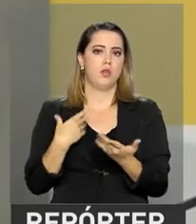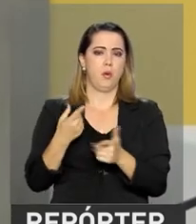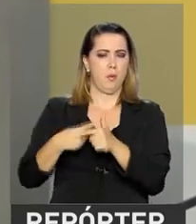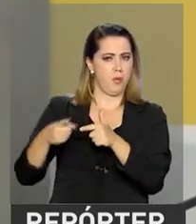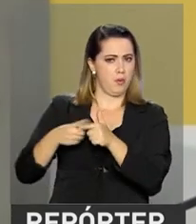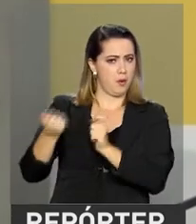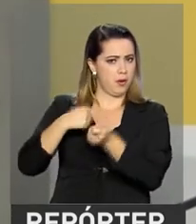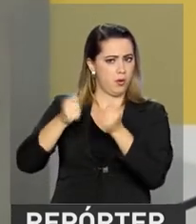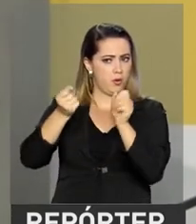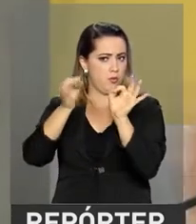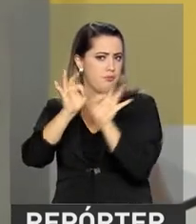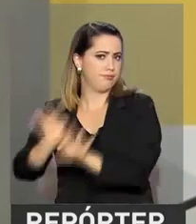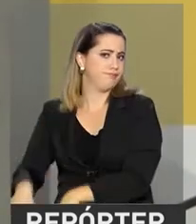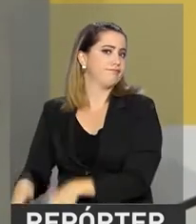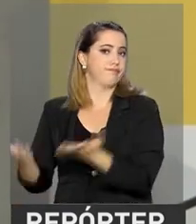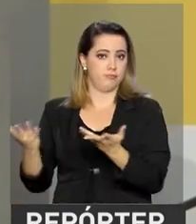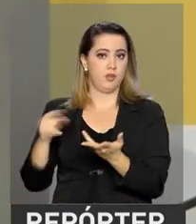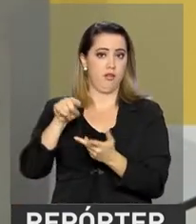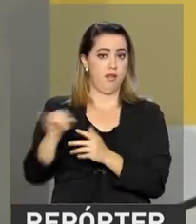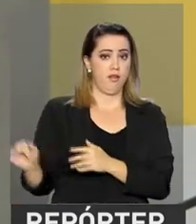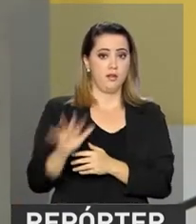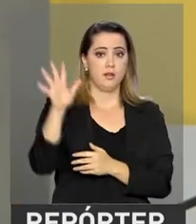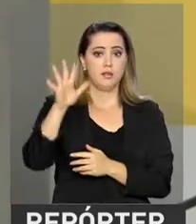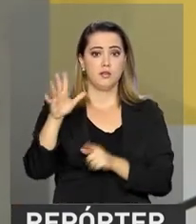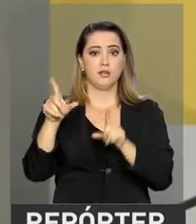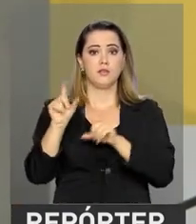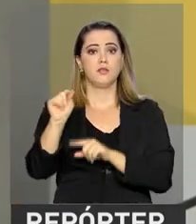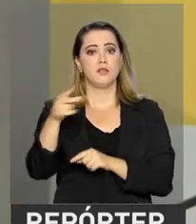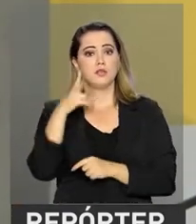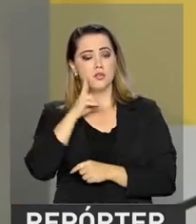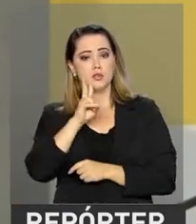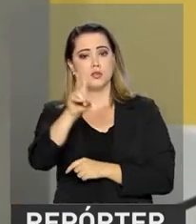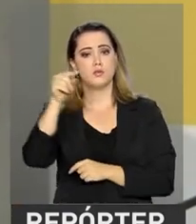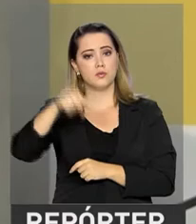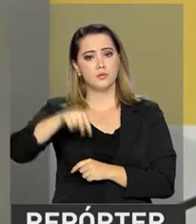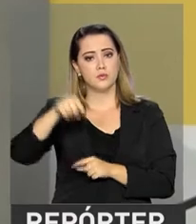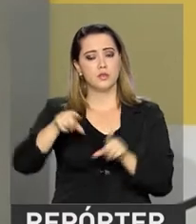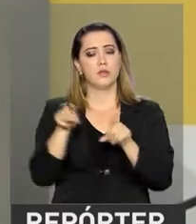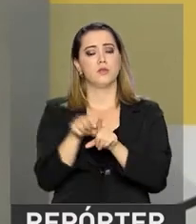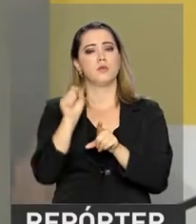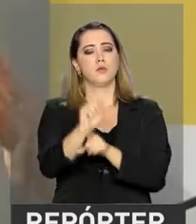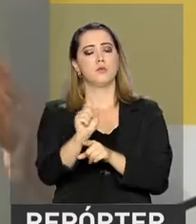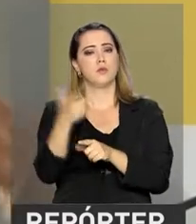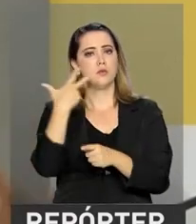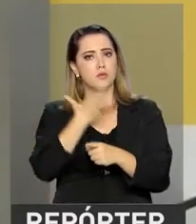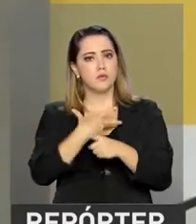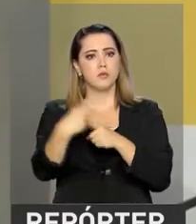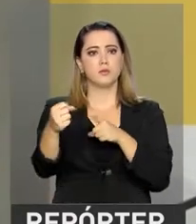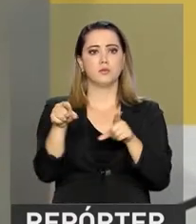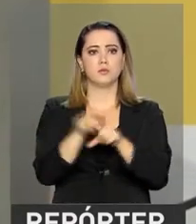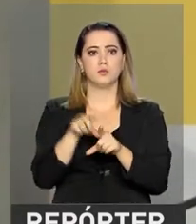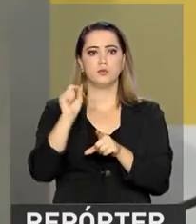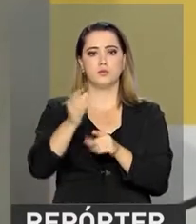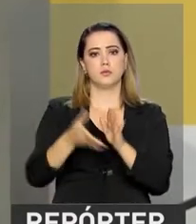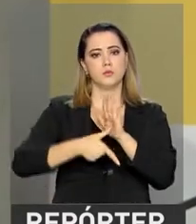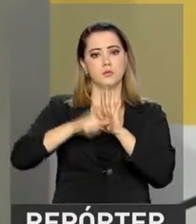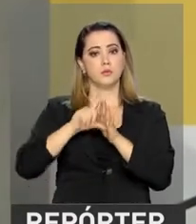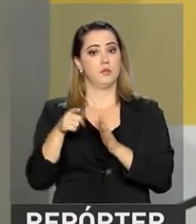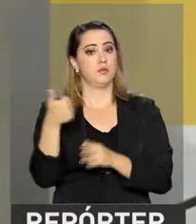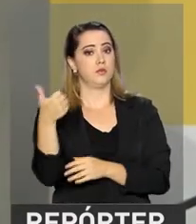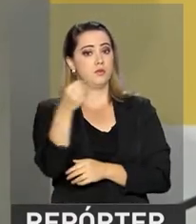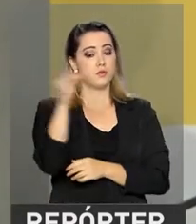a inflação o senhor já deve ter ouvido aqui nos vários expositores e superava na margem de